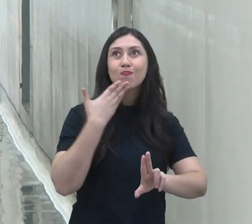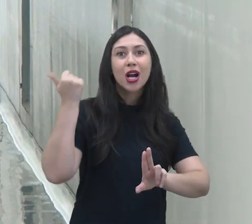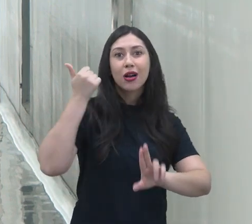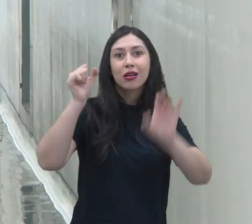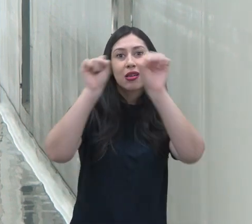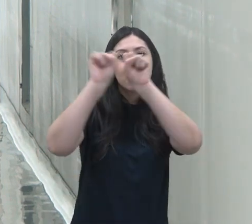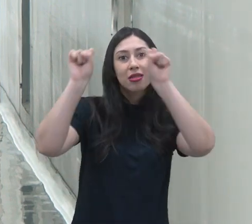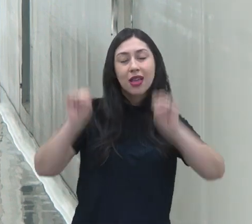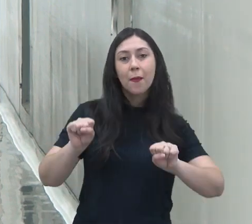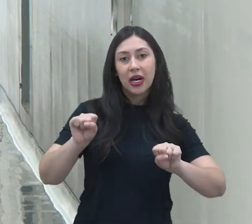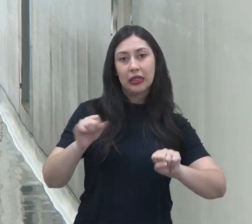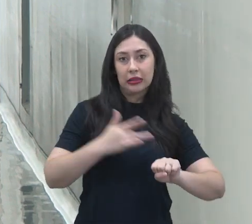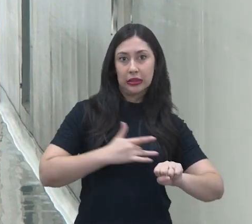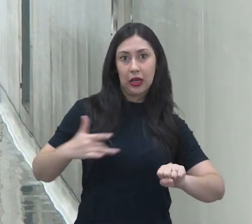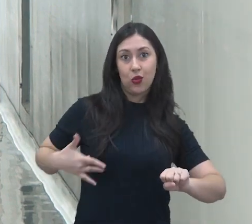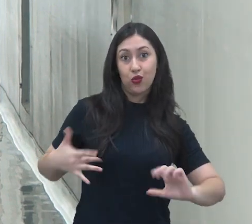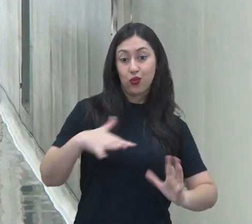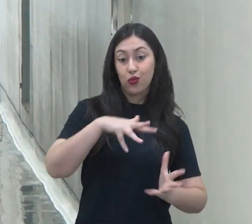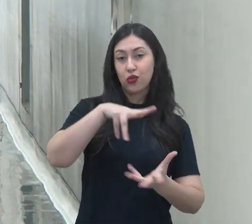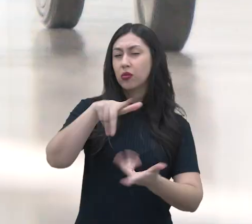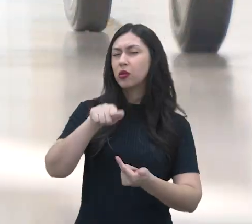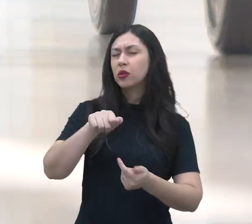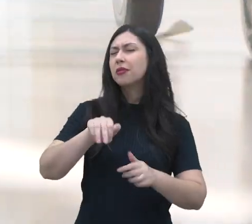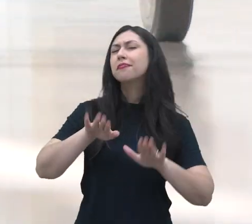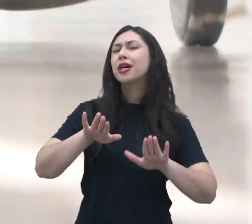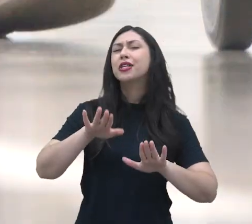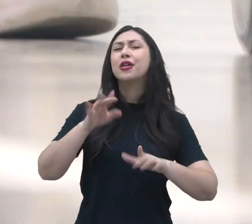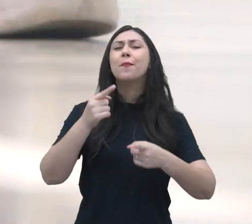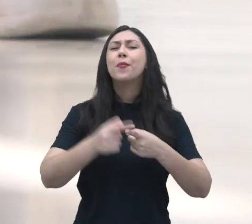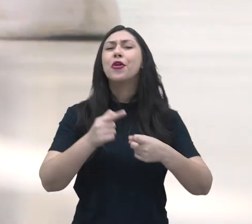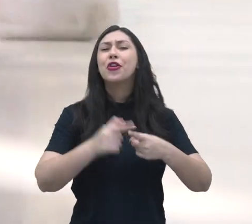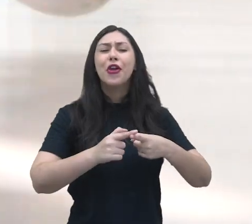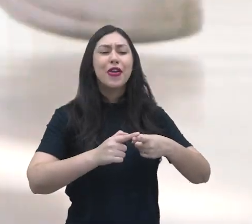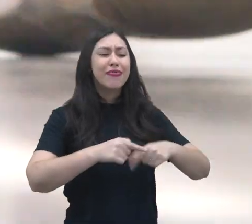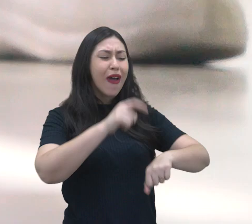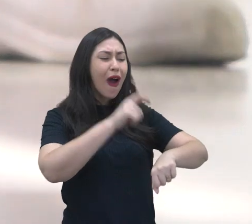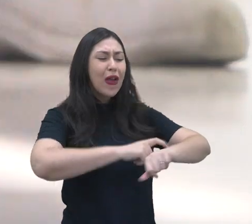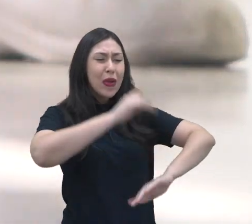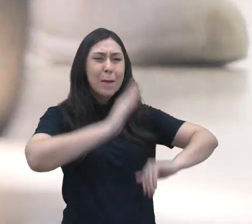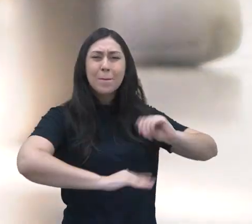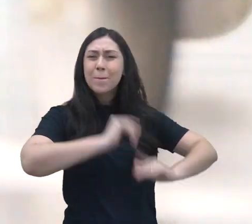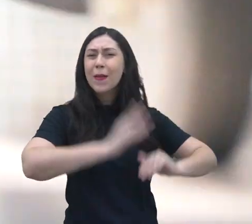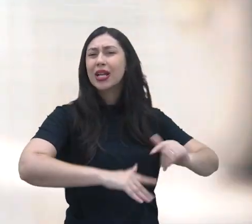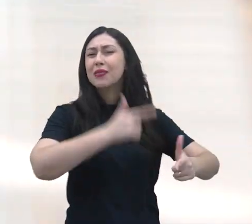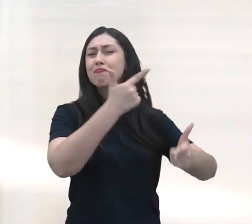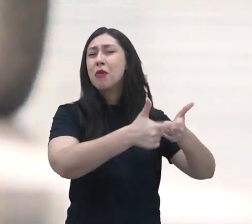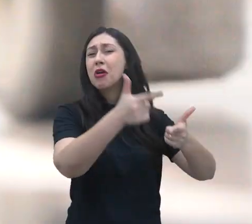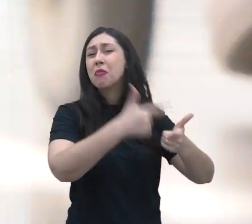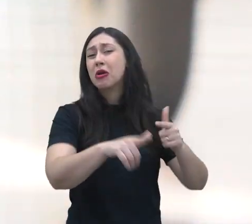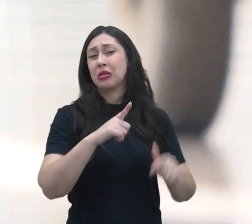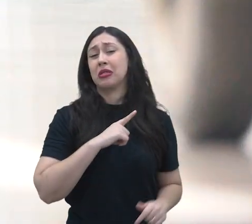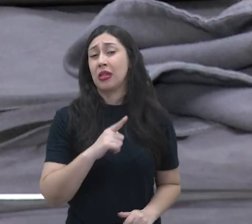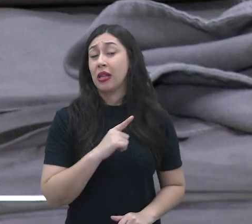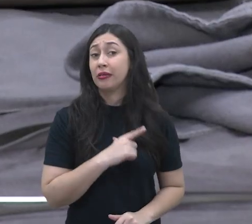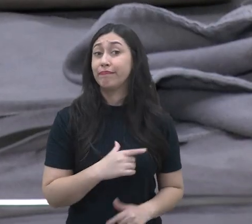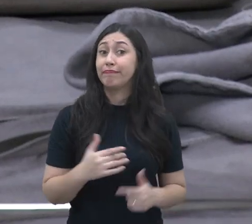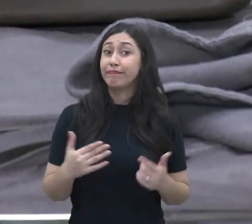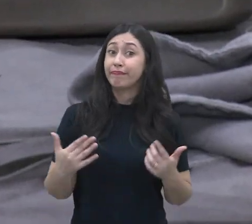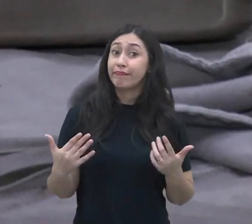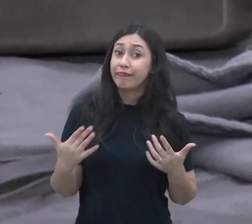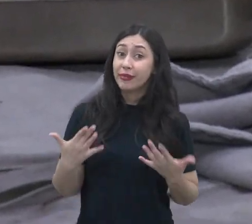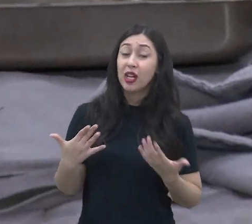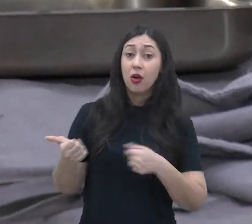dos melhores sistemas de saúde do mundo, por que será que na prática ele tem tantos desafios? Para